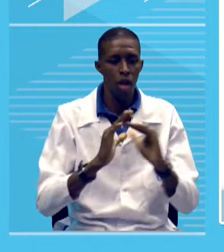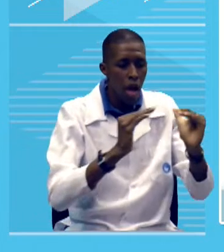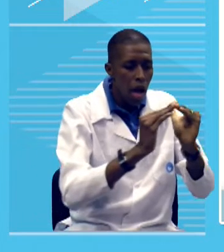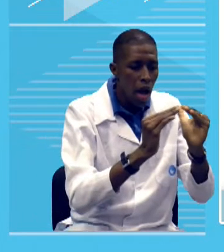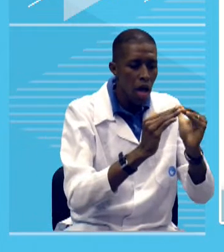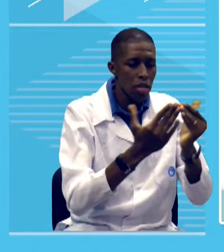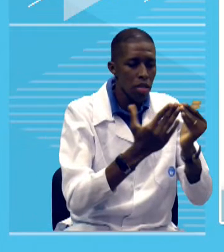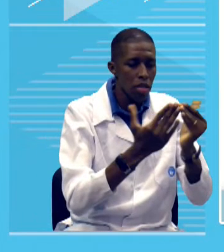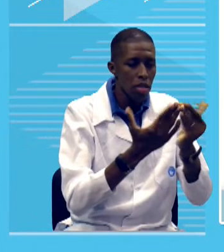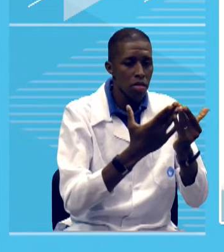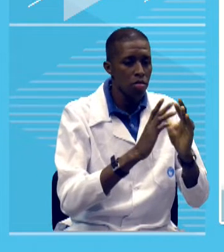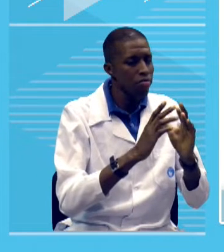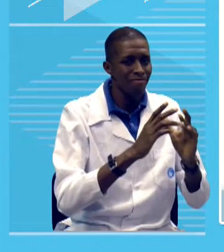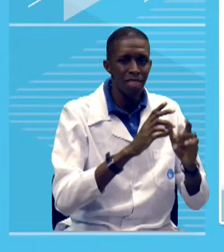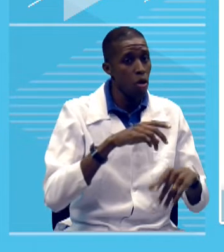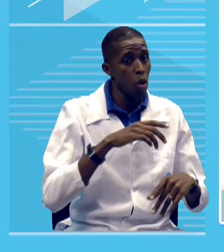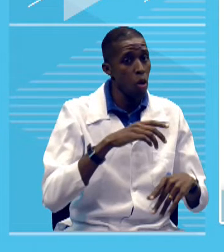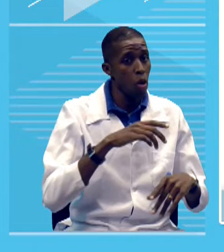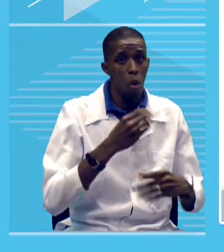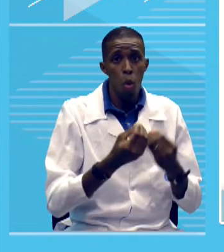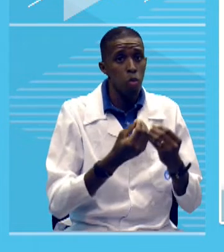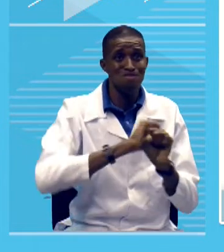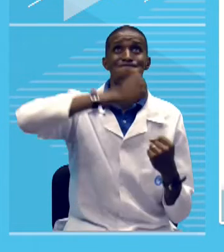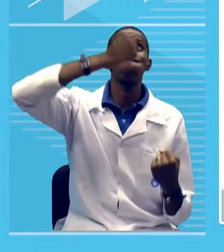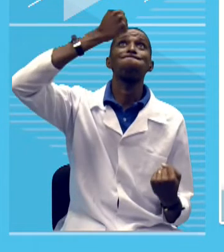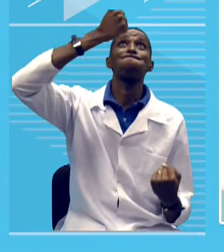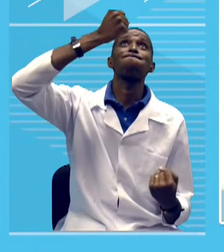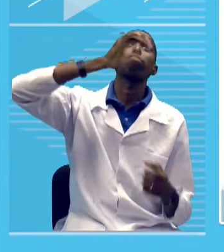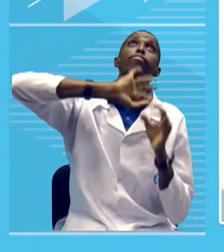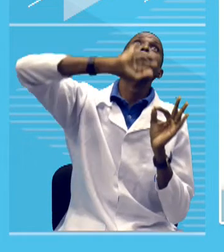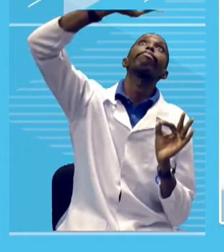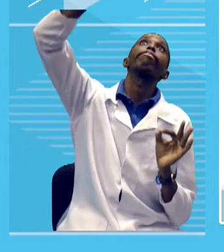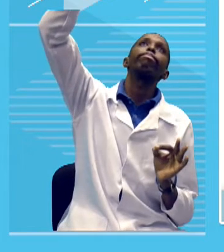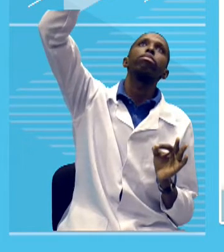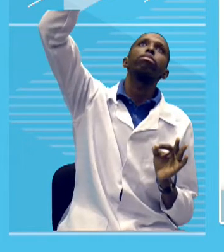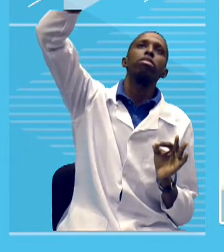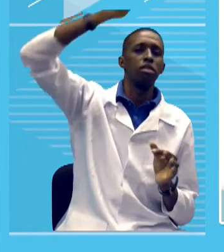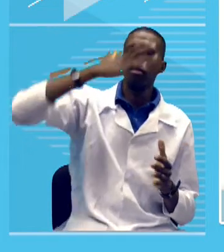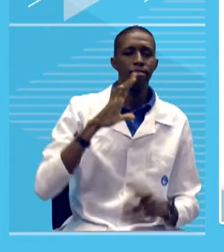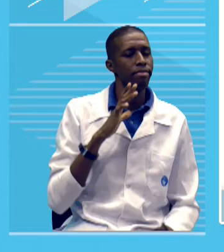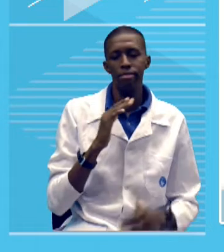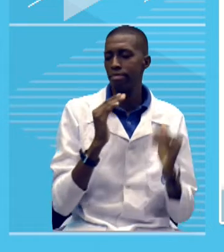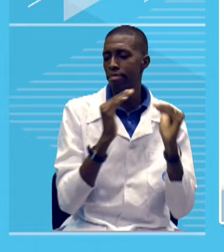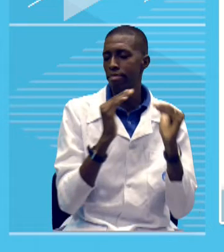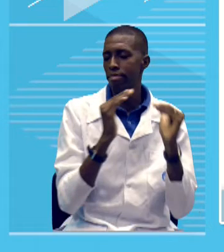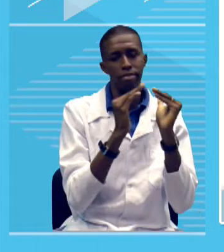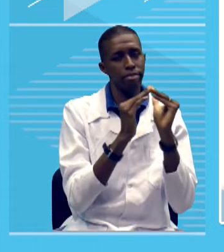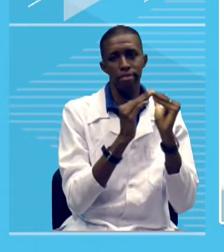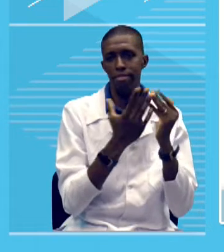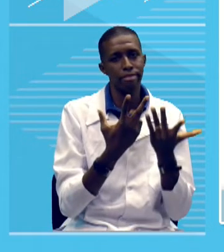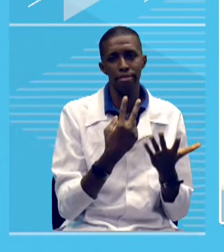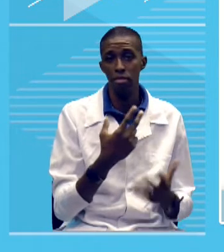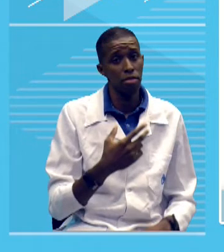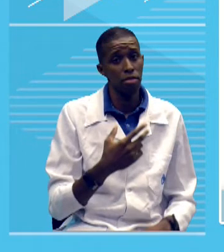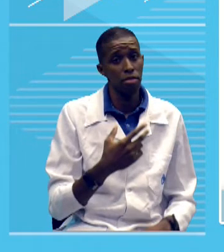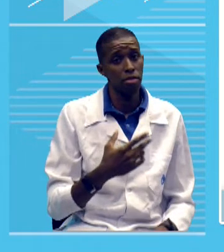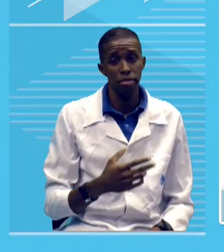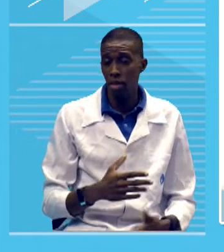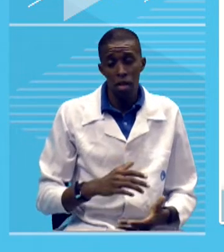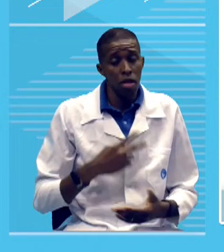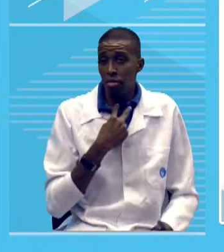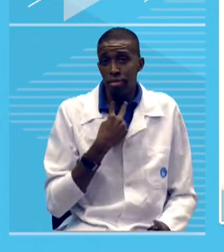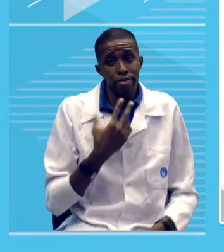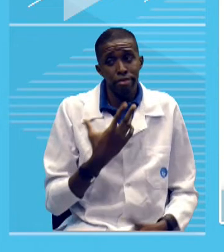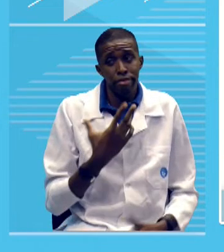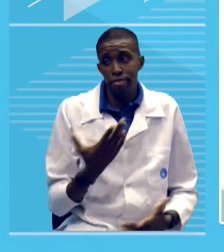estar lá em casa nem sistemas menores viu em Sistemas menores que dá para você instalar no seu Terraço você